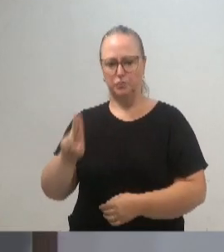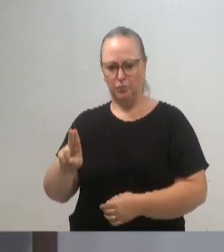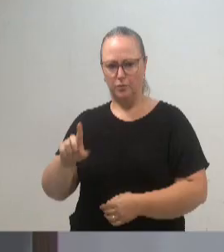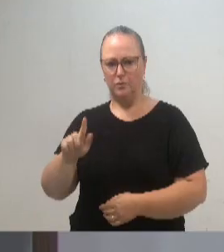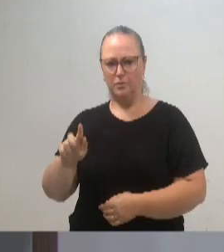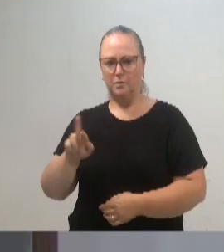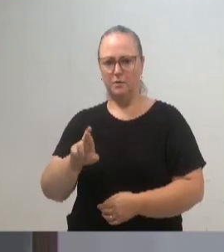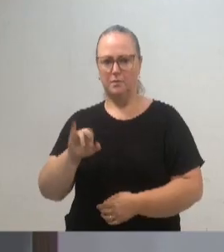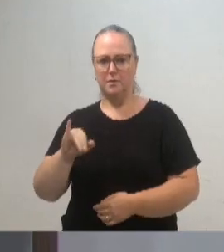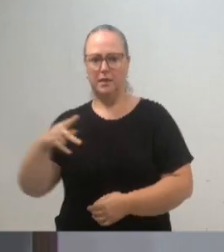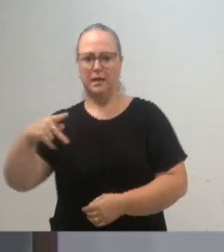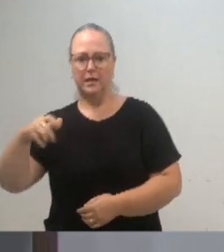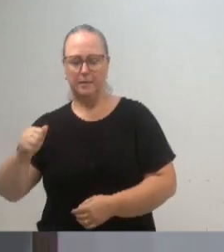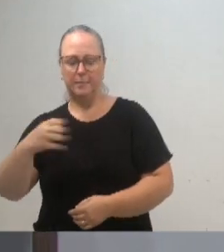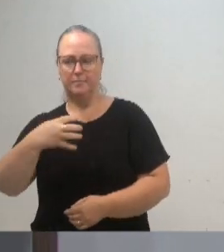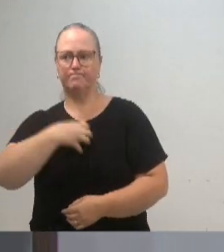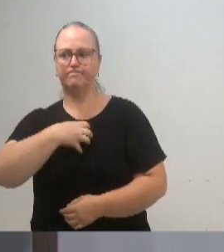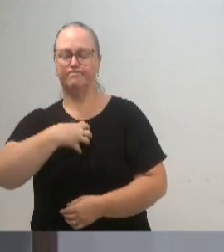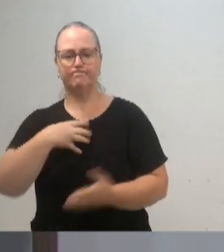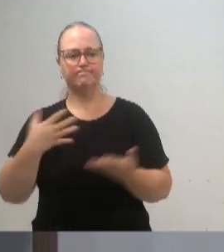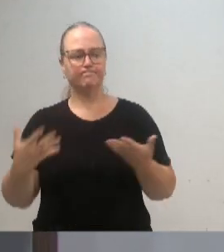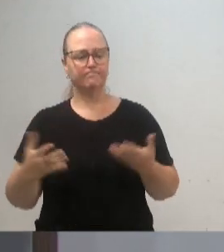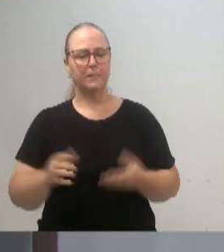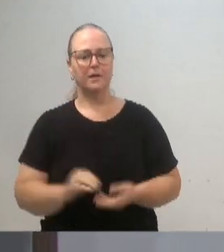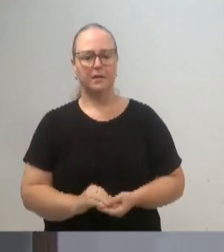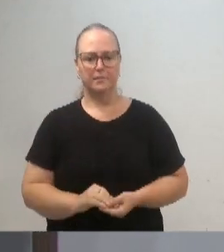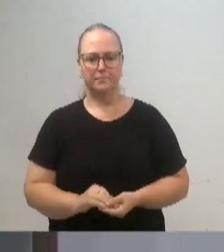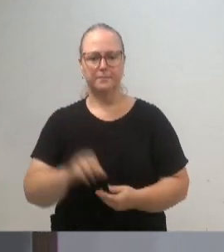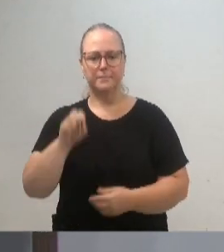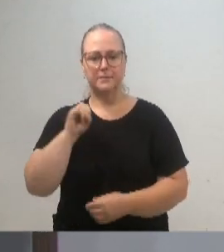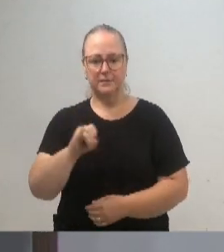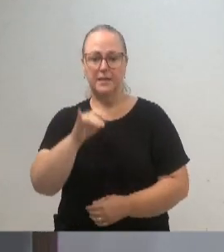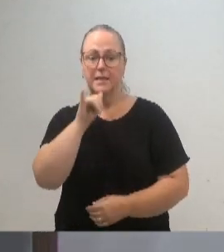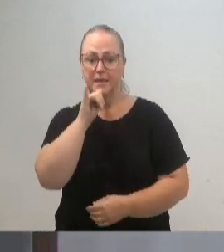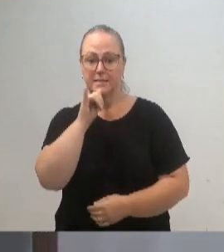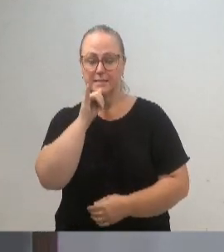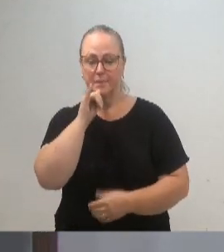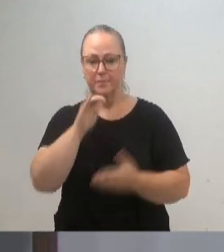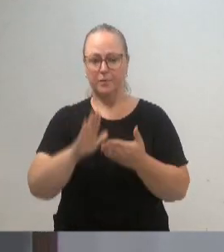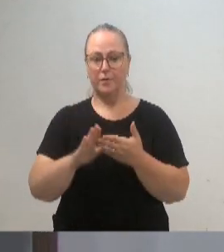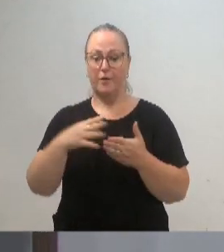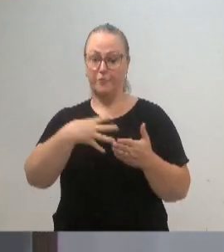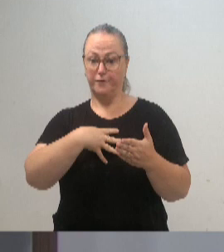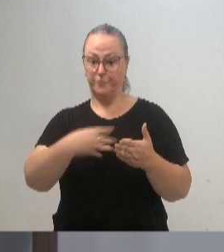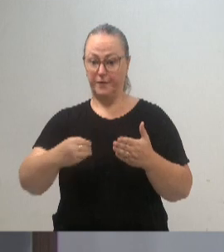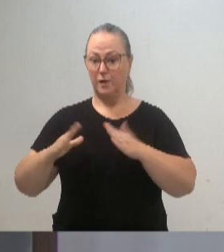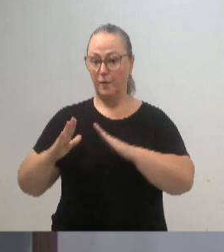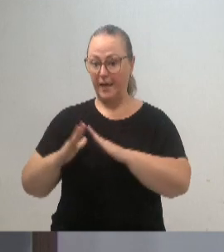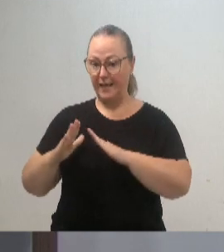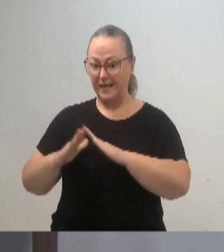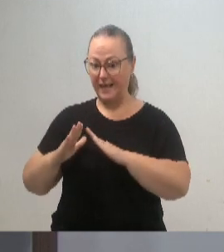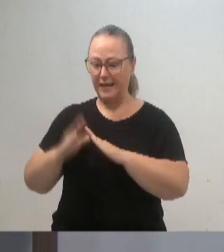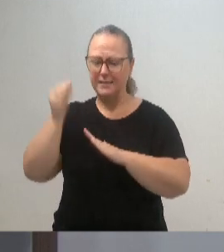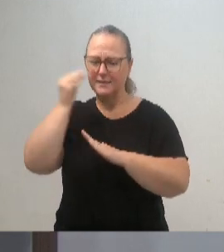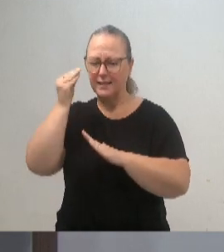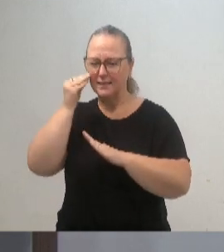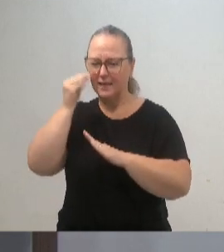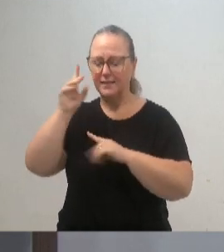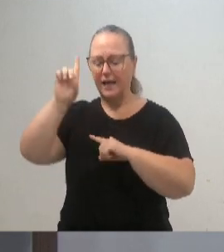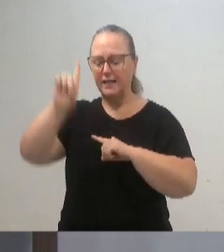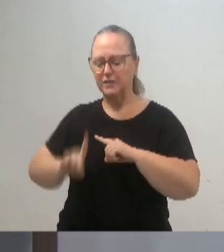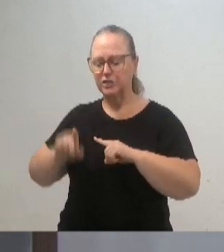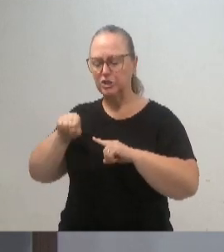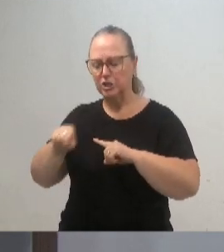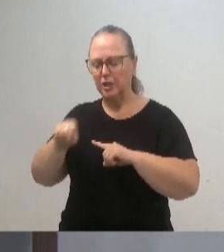deixa um pouco sem centro, tá? É que se a gente deixa os nossos filhos em casa para tentar fazer com que o direito